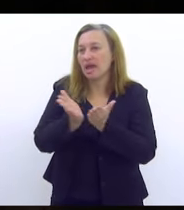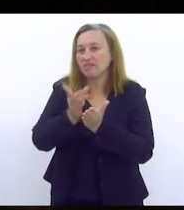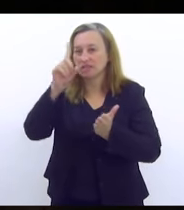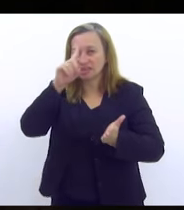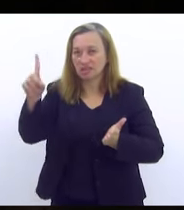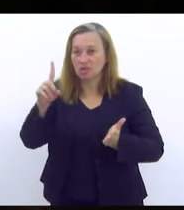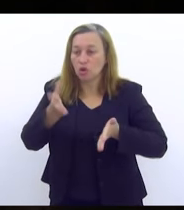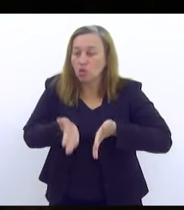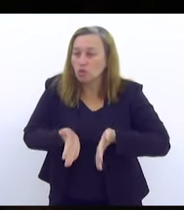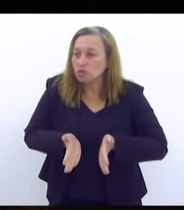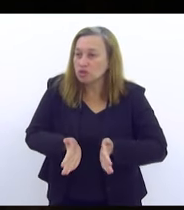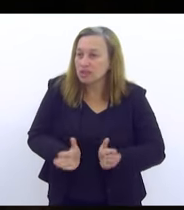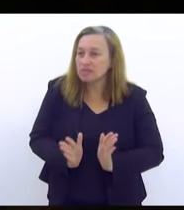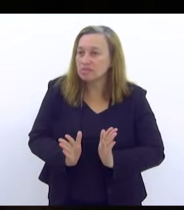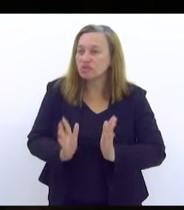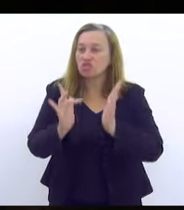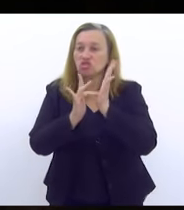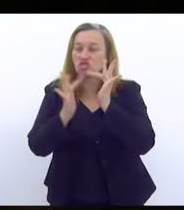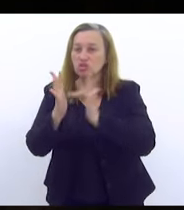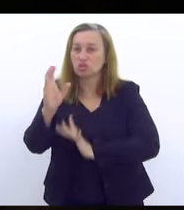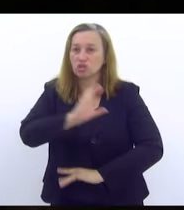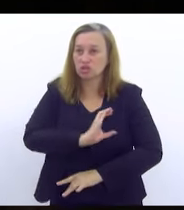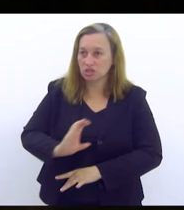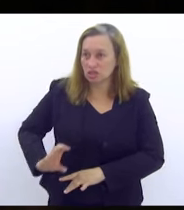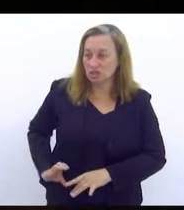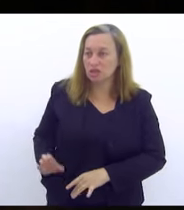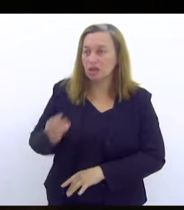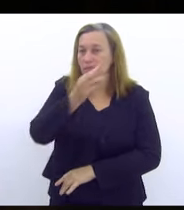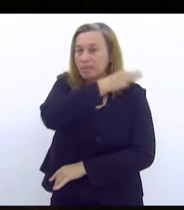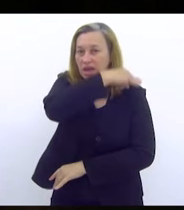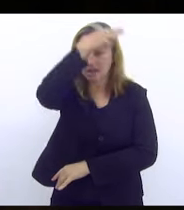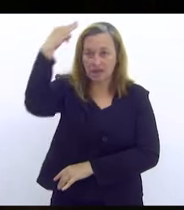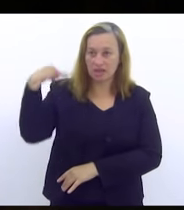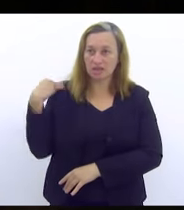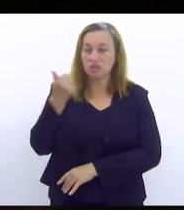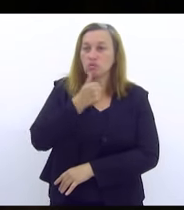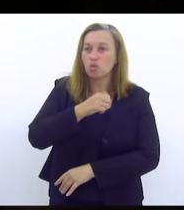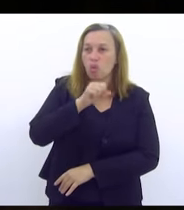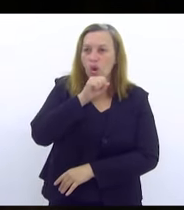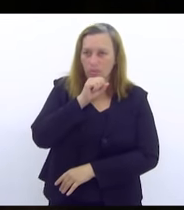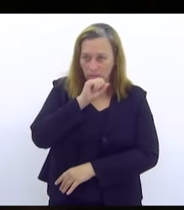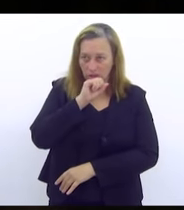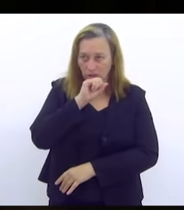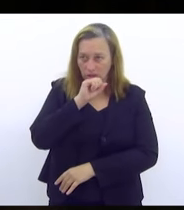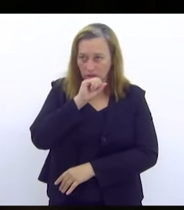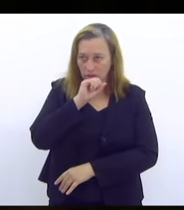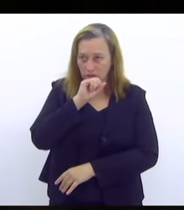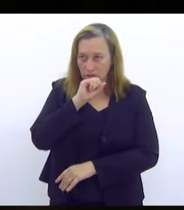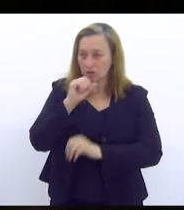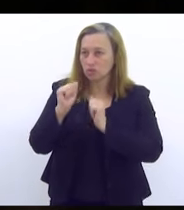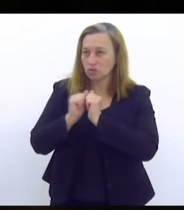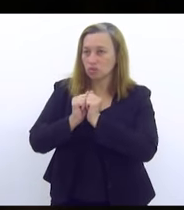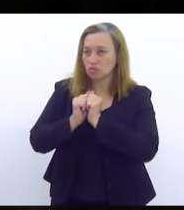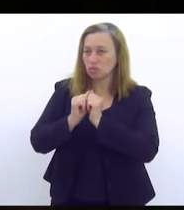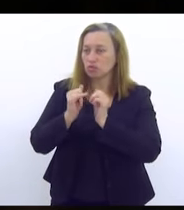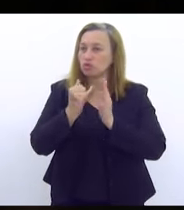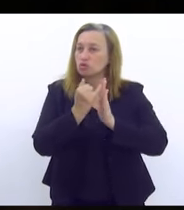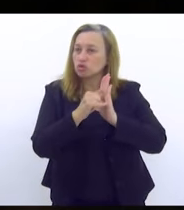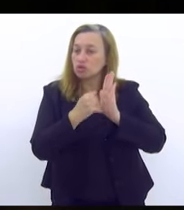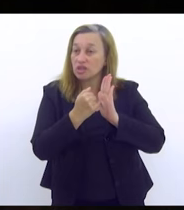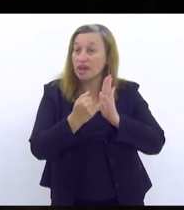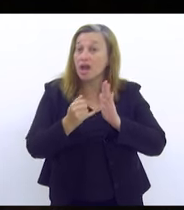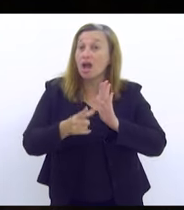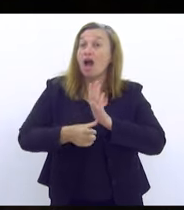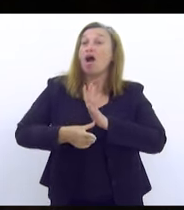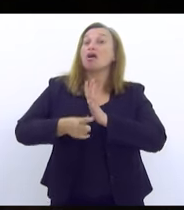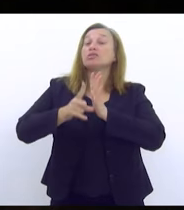o nascimento de Jesus Cristo foi assim, estando Maria, sua mãe, desposada com José,